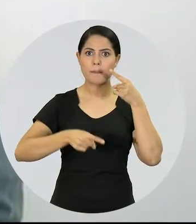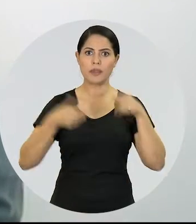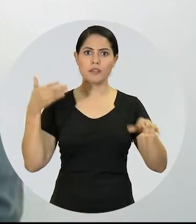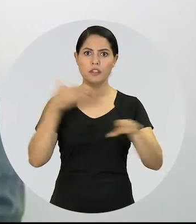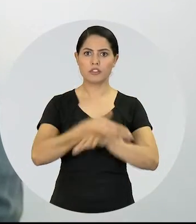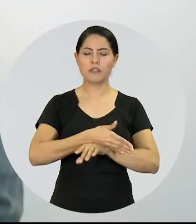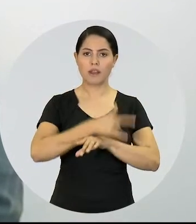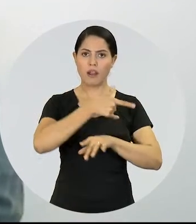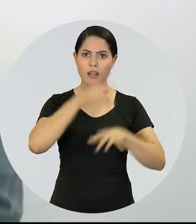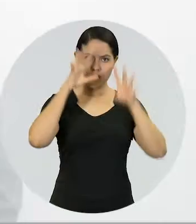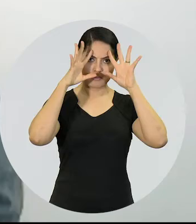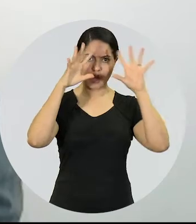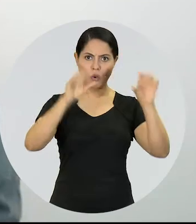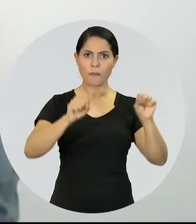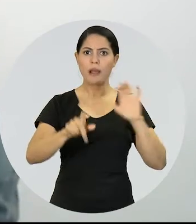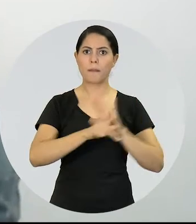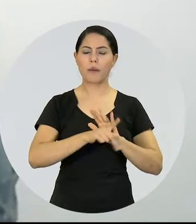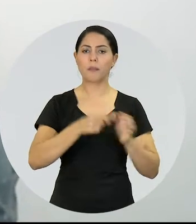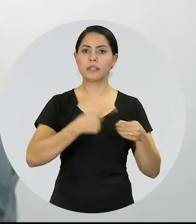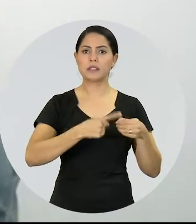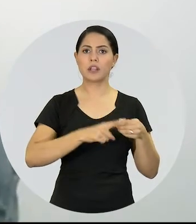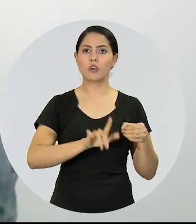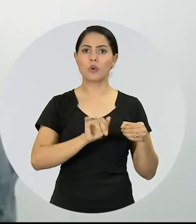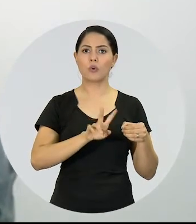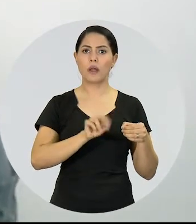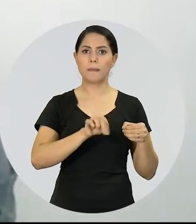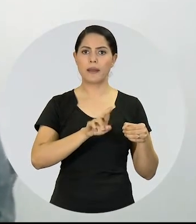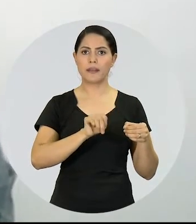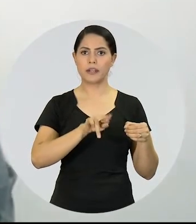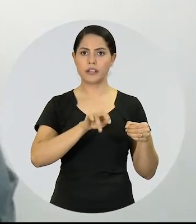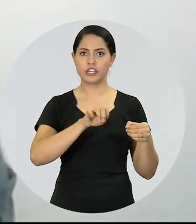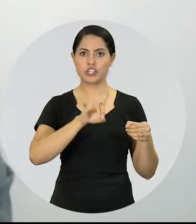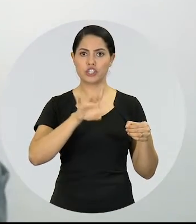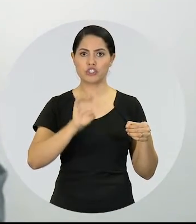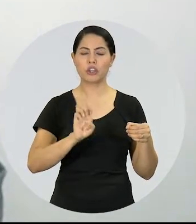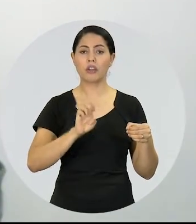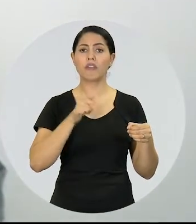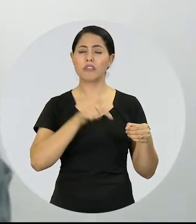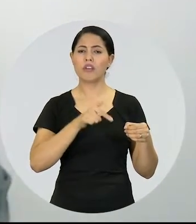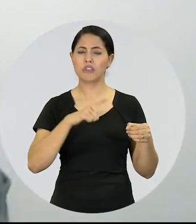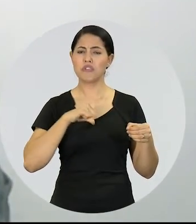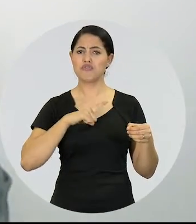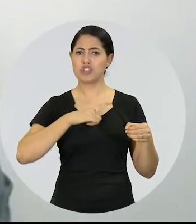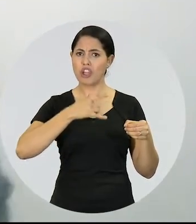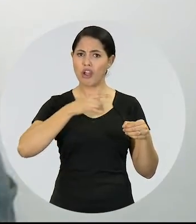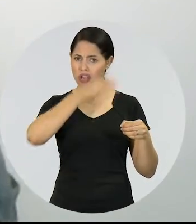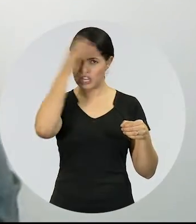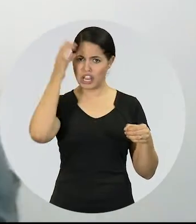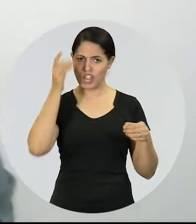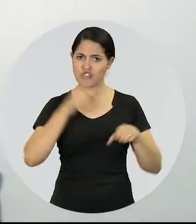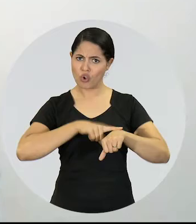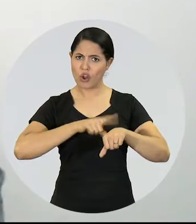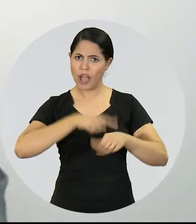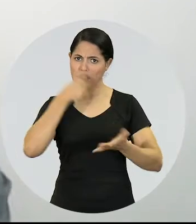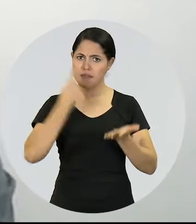da comarca de Iguaba Grande. Por volta de 13h30 eu tinha me dirigido ao fórum com a minha cliente, eu tinha um horário no Ministério